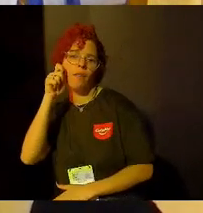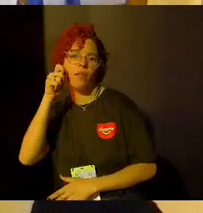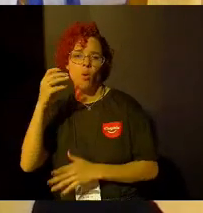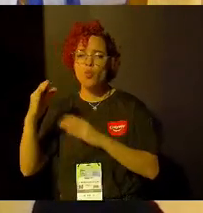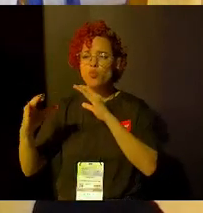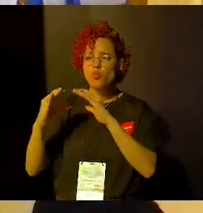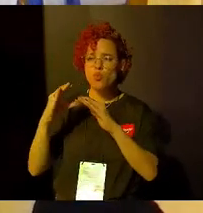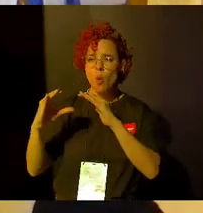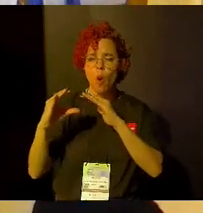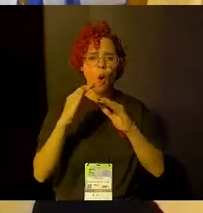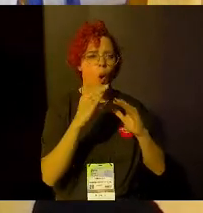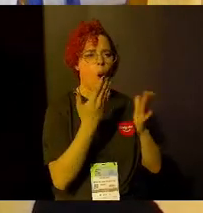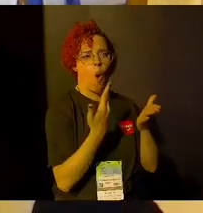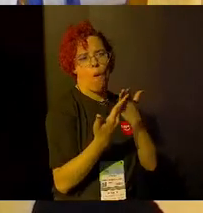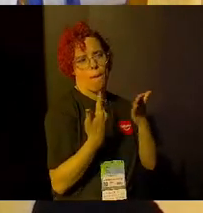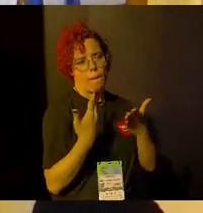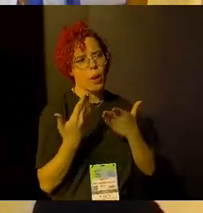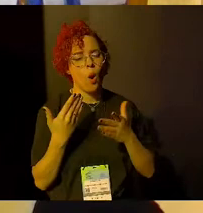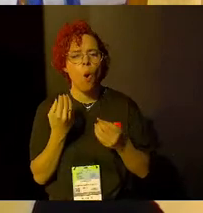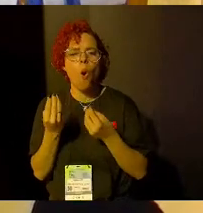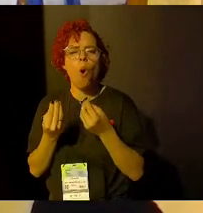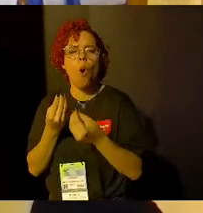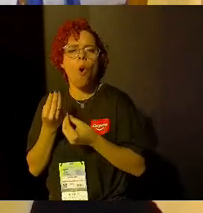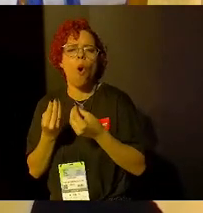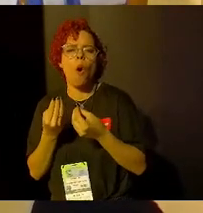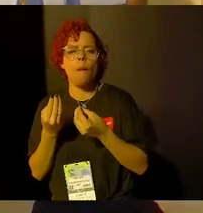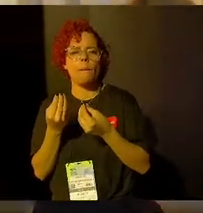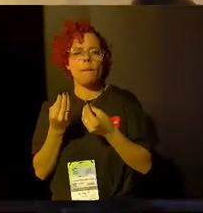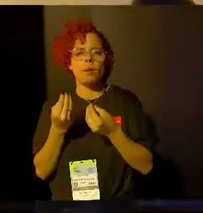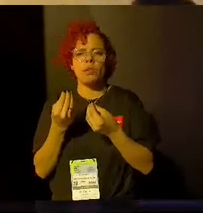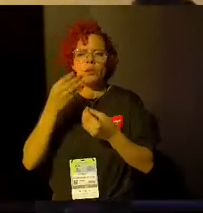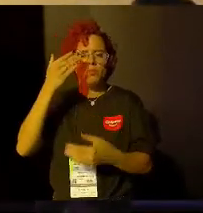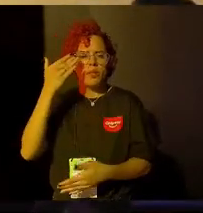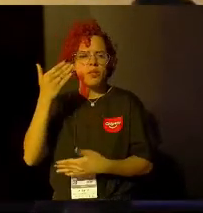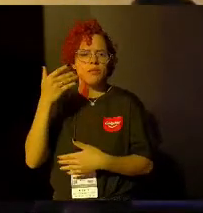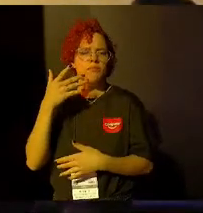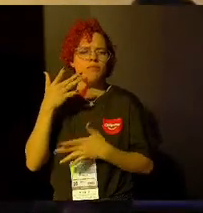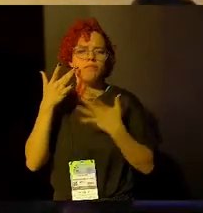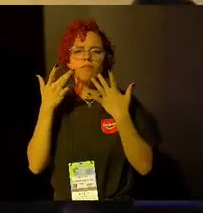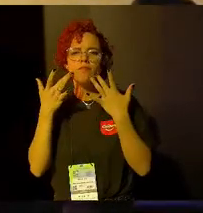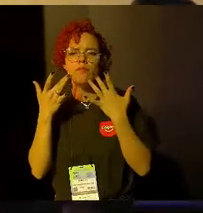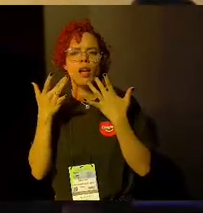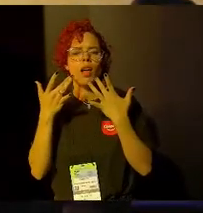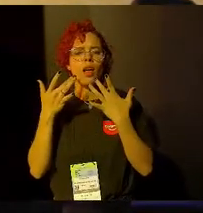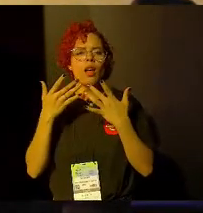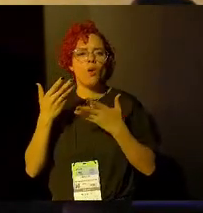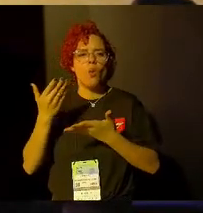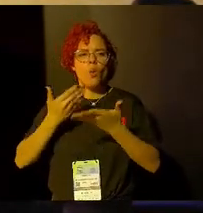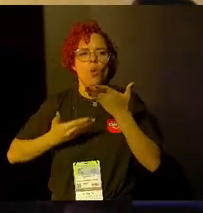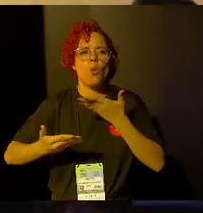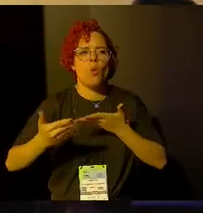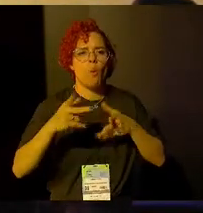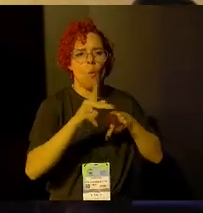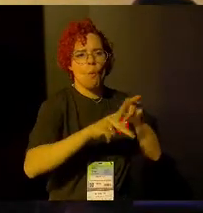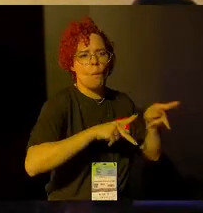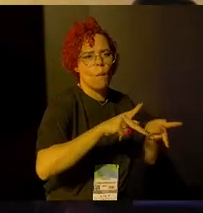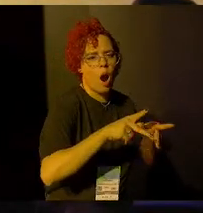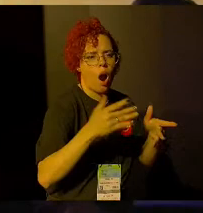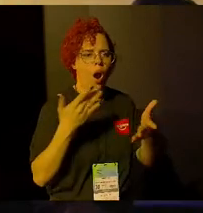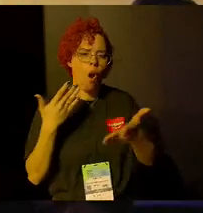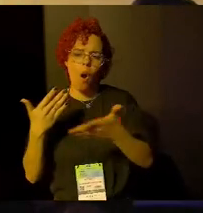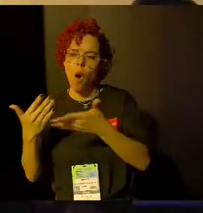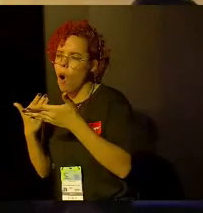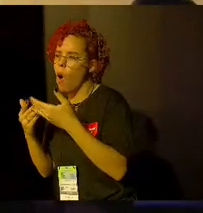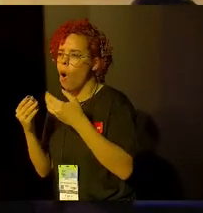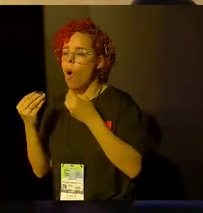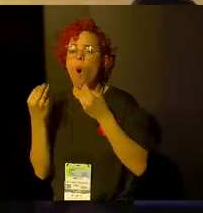como é que eu vou criar uma cena em que a comunidade conversa comigo uma comunidade conversa com quem tá em cena quem tá em cena conversa com a comunidade como